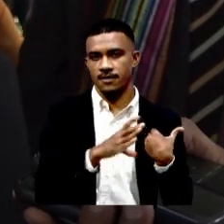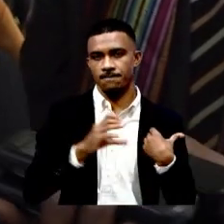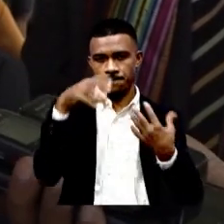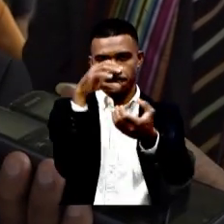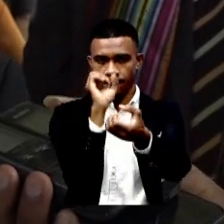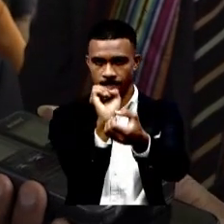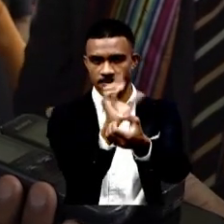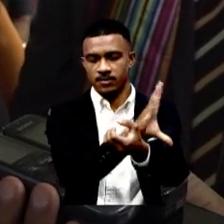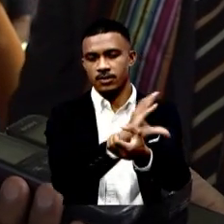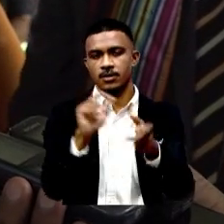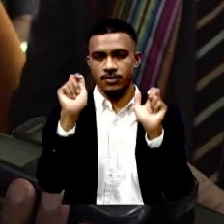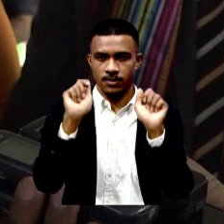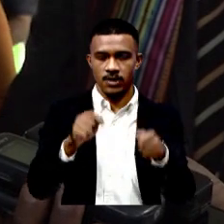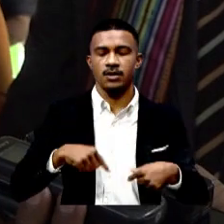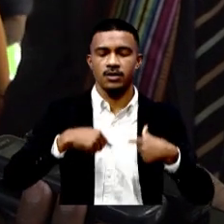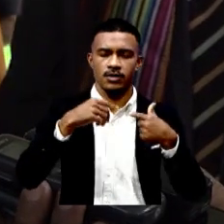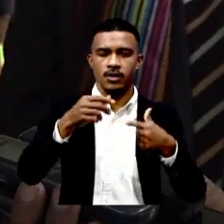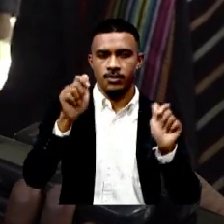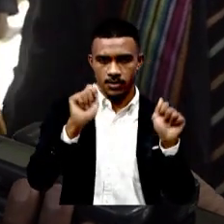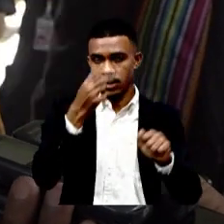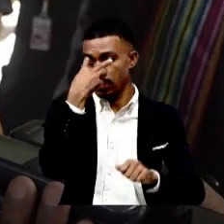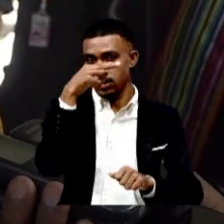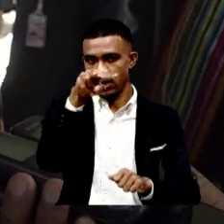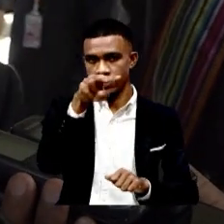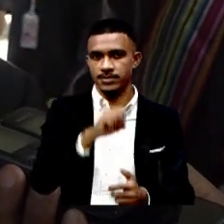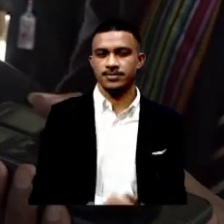integrado para fazer